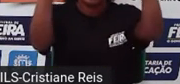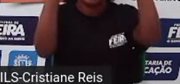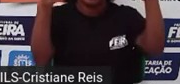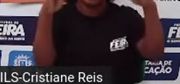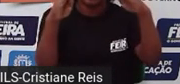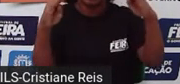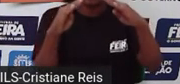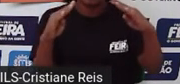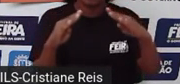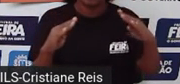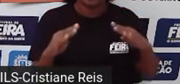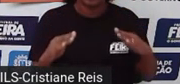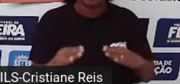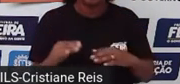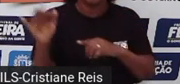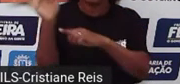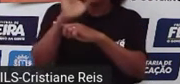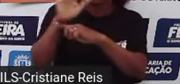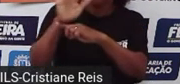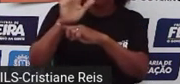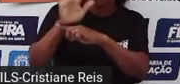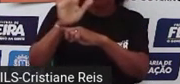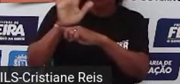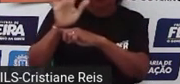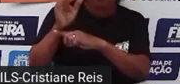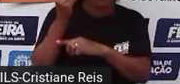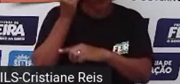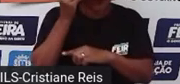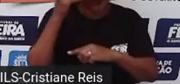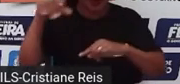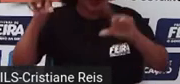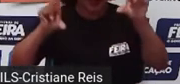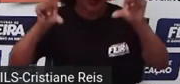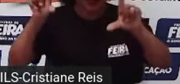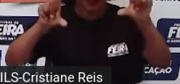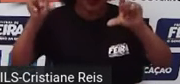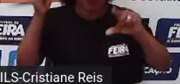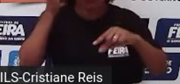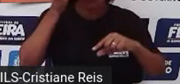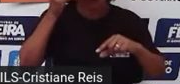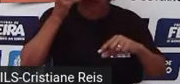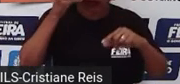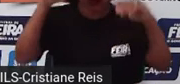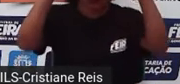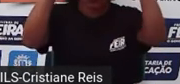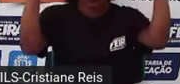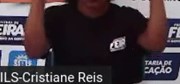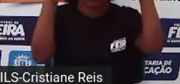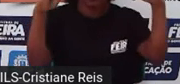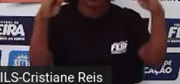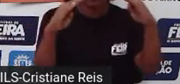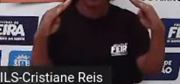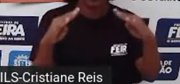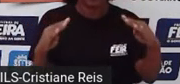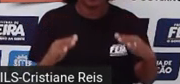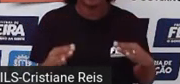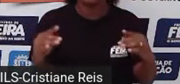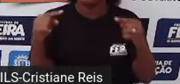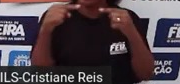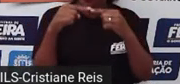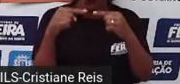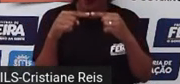tá acostumado né assistir filme principalmente na época de Natal aí percebe também que é o vegetação que se adapta a climas frios